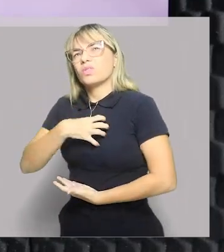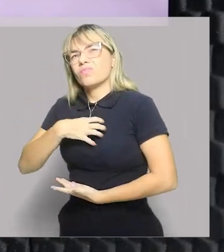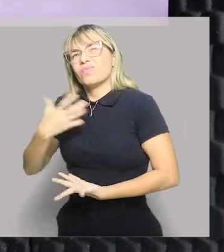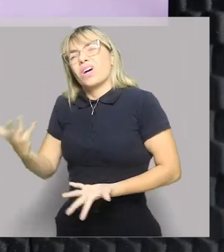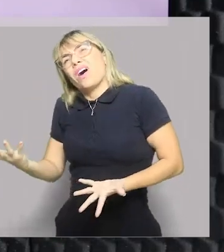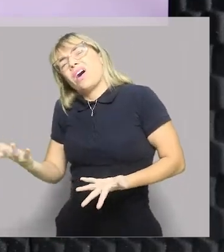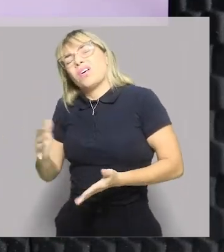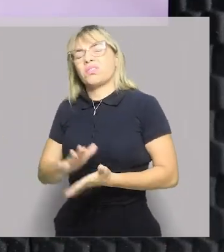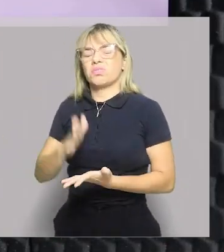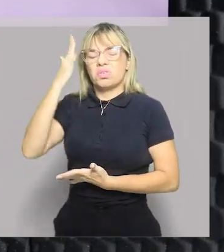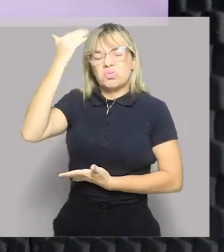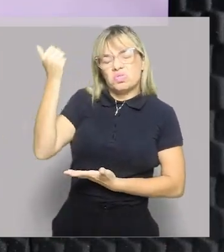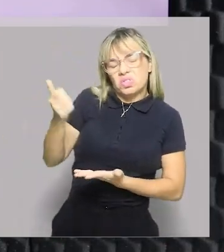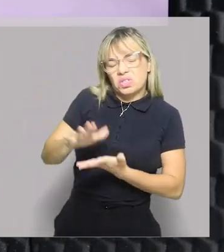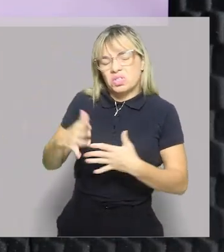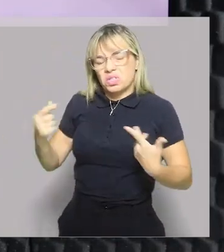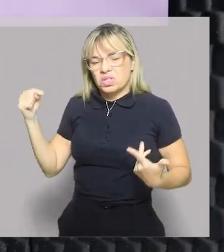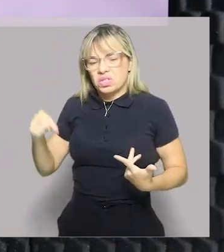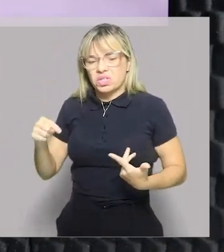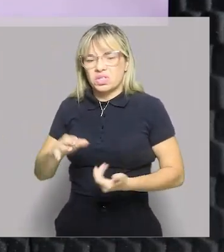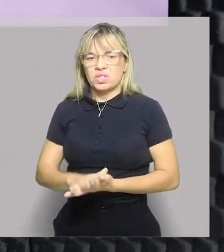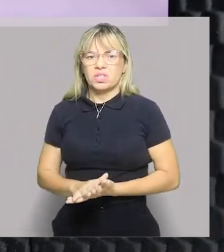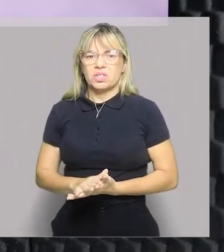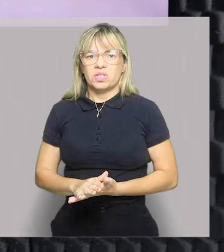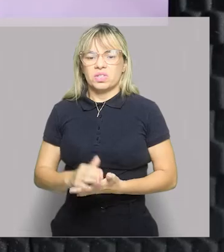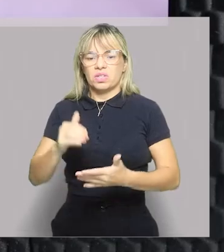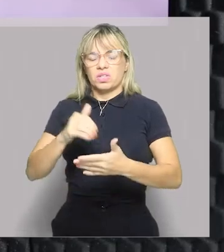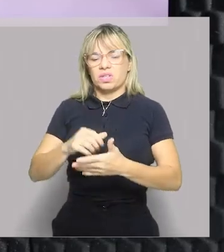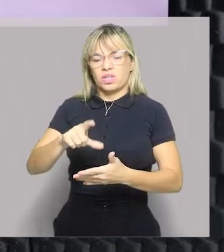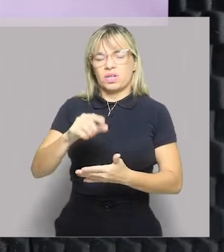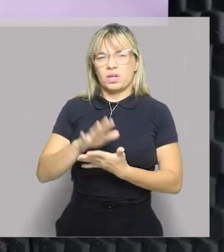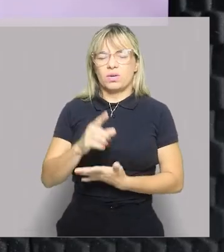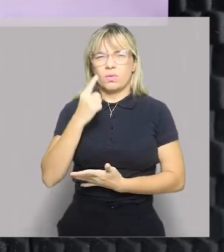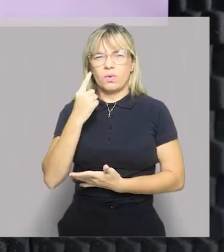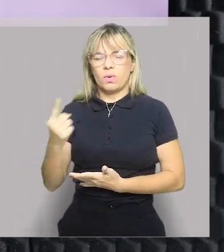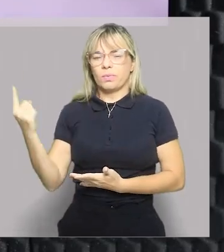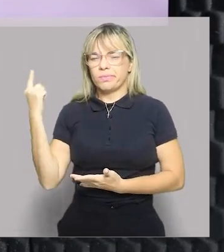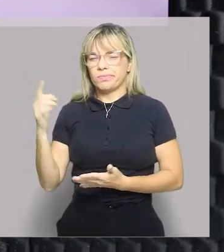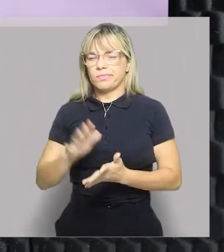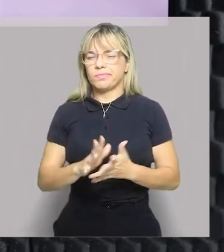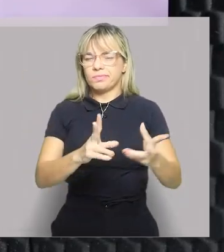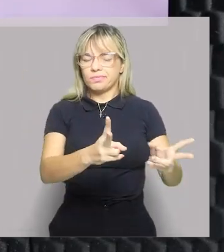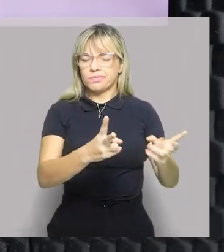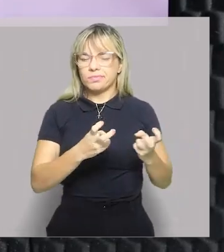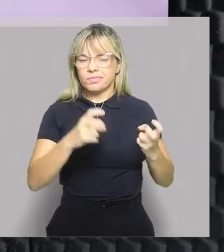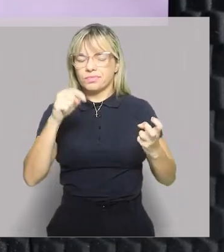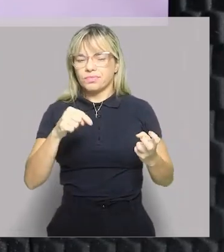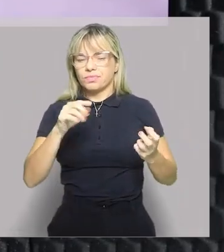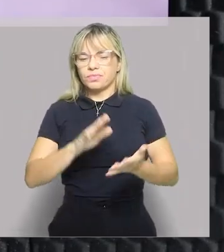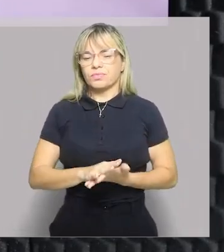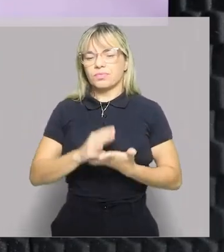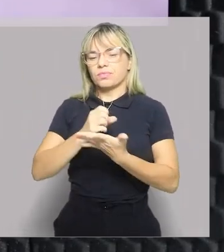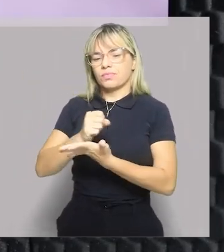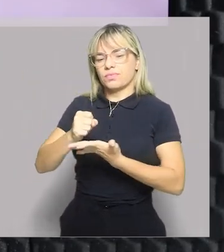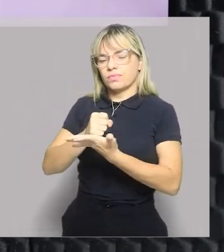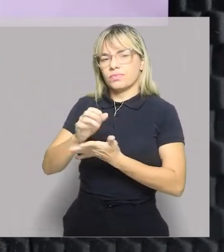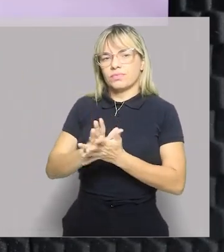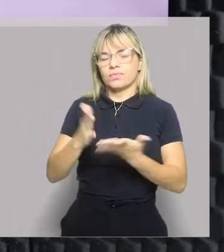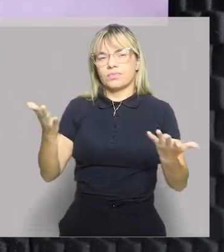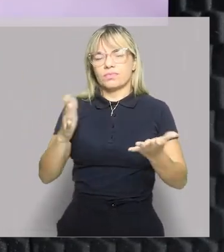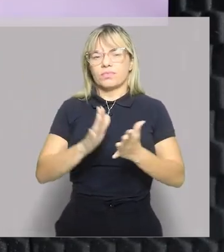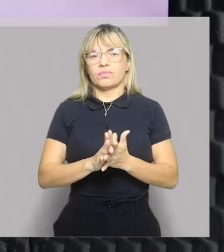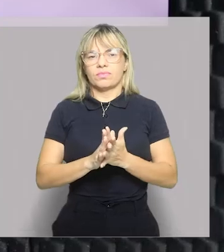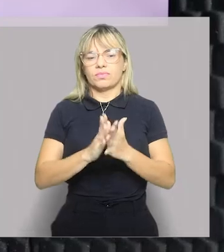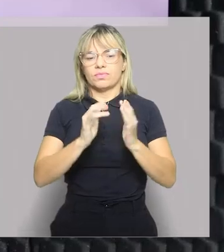indecisos. O interessante é que se você for observar, a essência do que está sendo comunicado